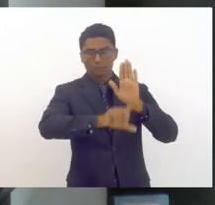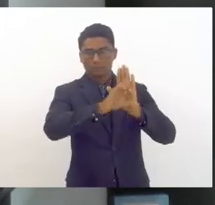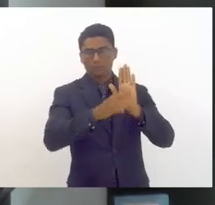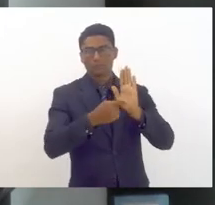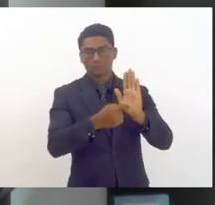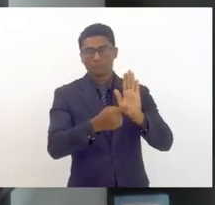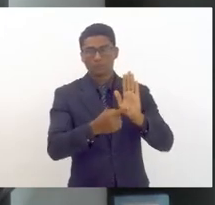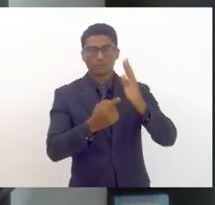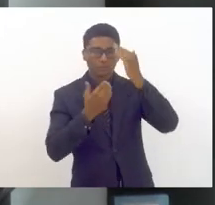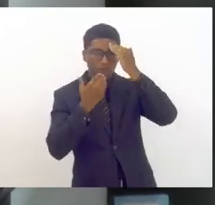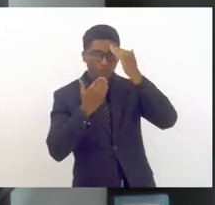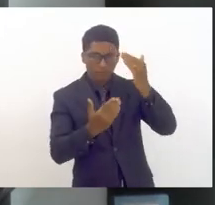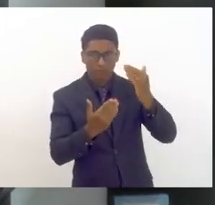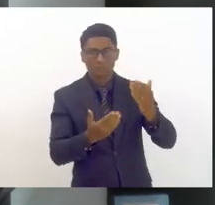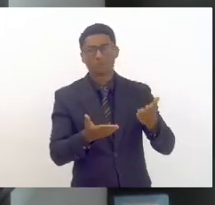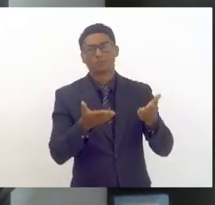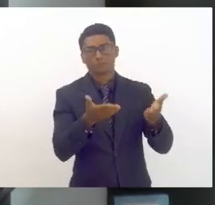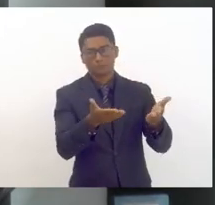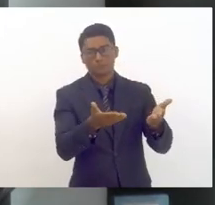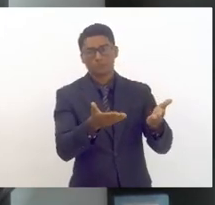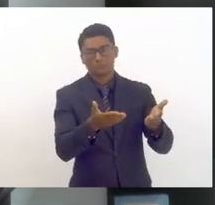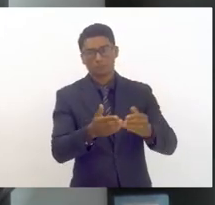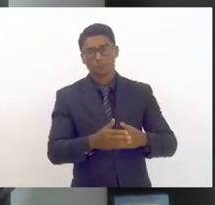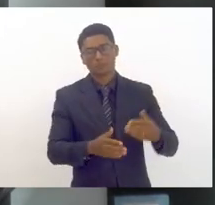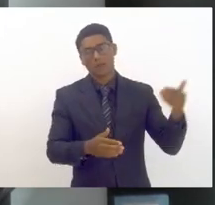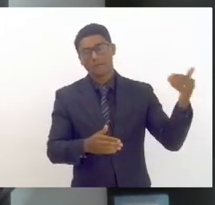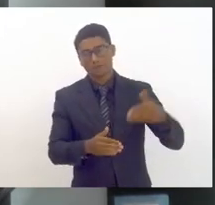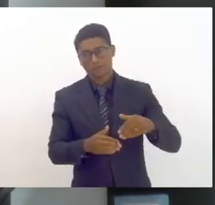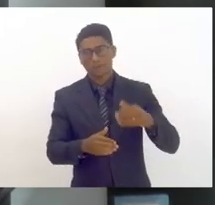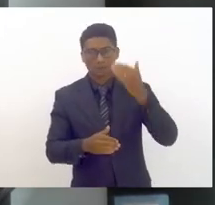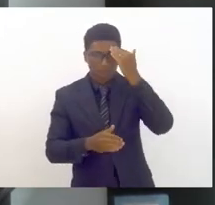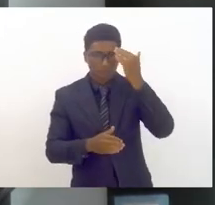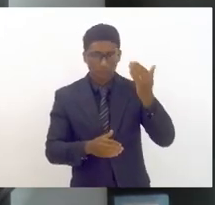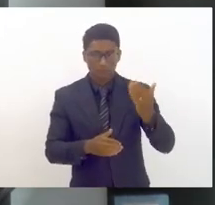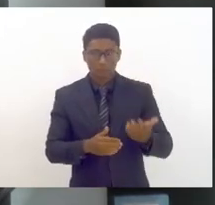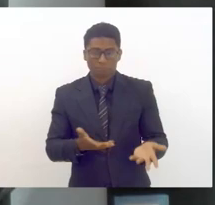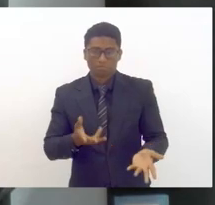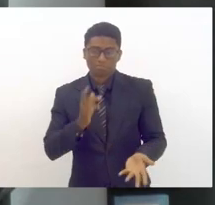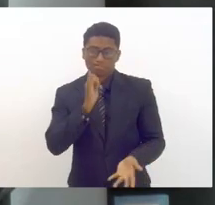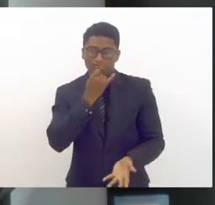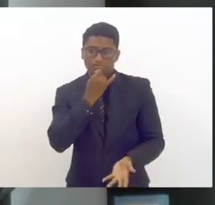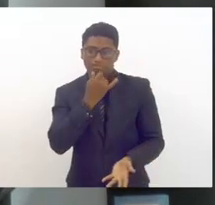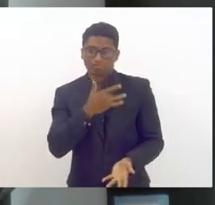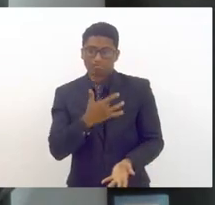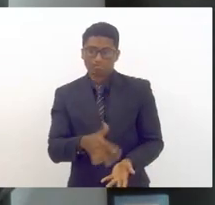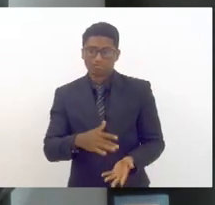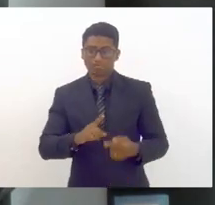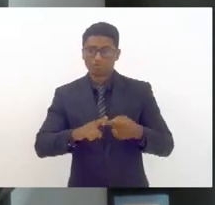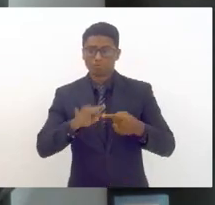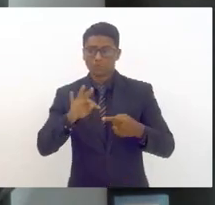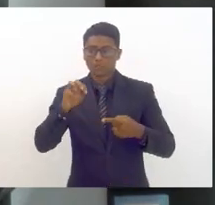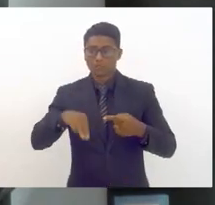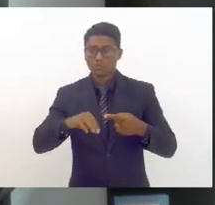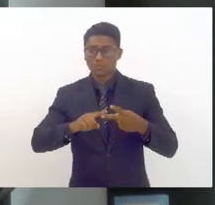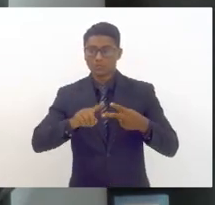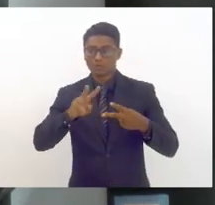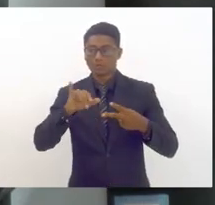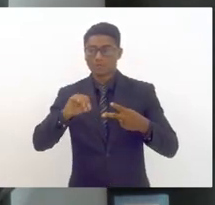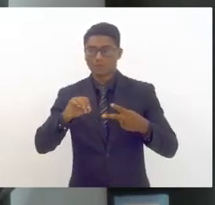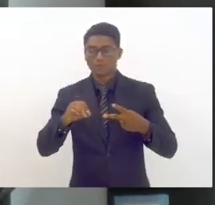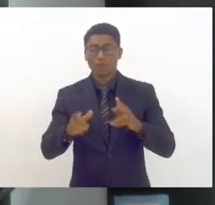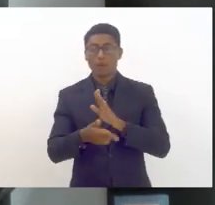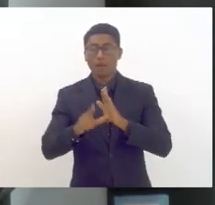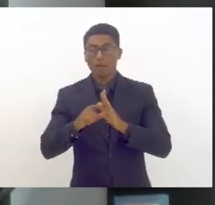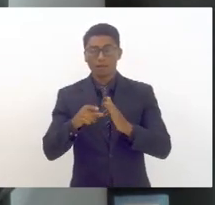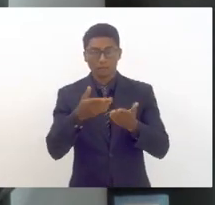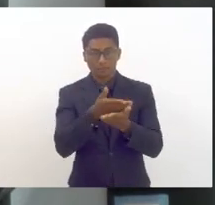gente agradece com toda certeza a sua participação. Eu lamento que a TIM e a Vivo, que me procuraram no meu gabinete,